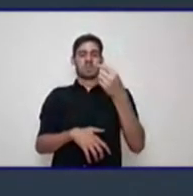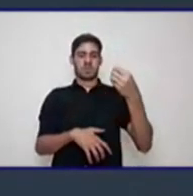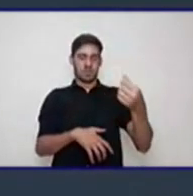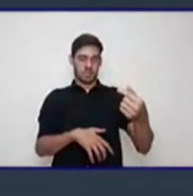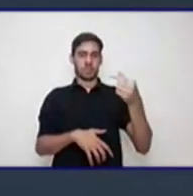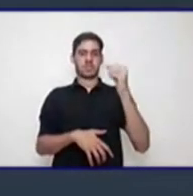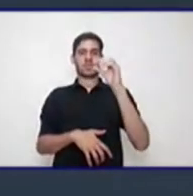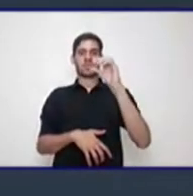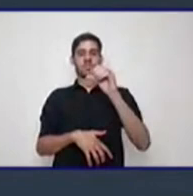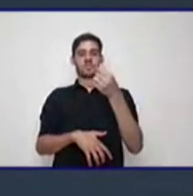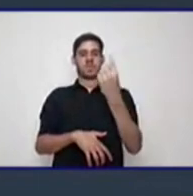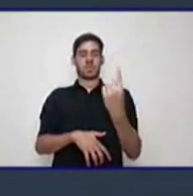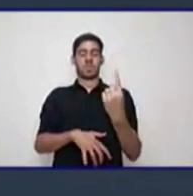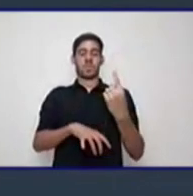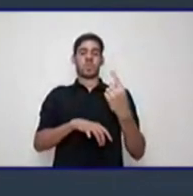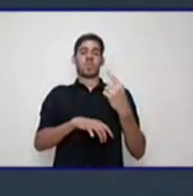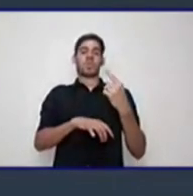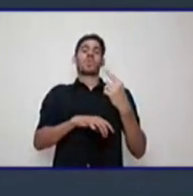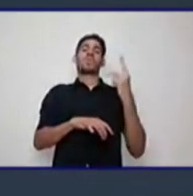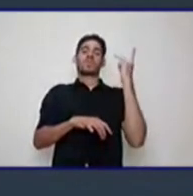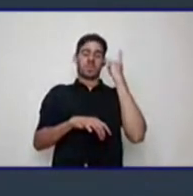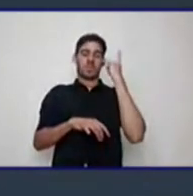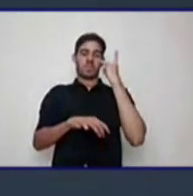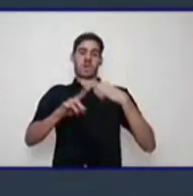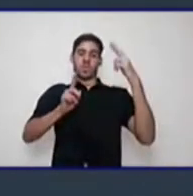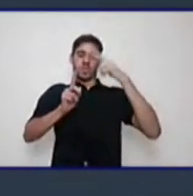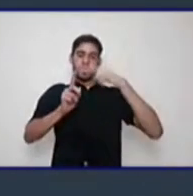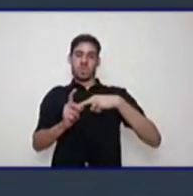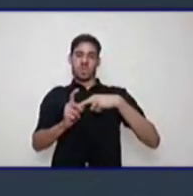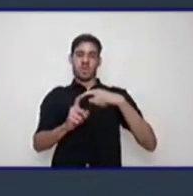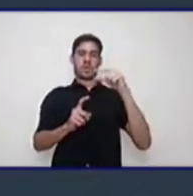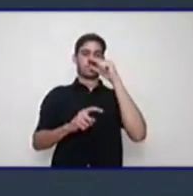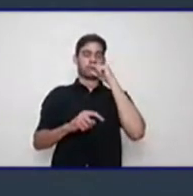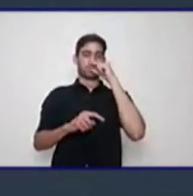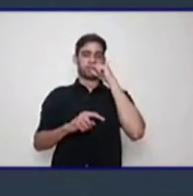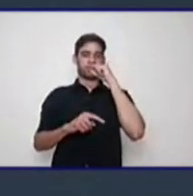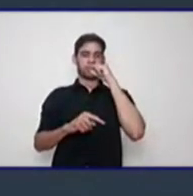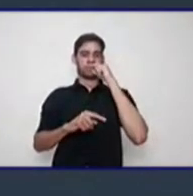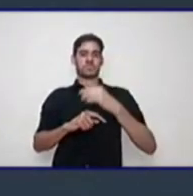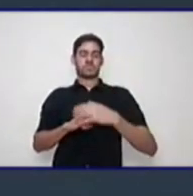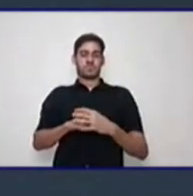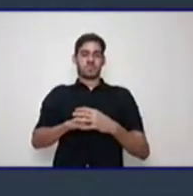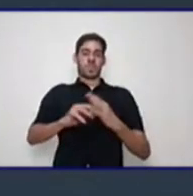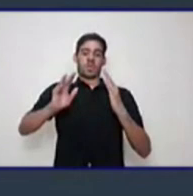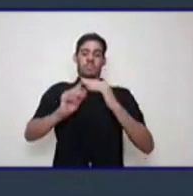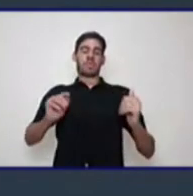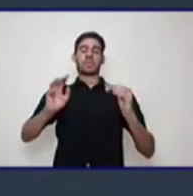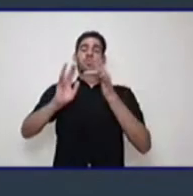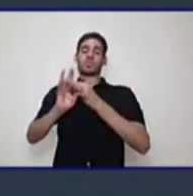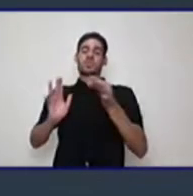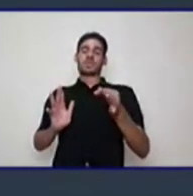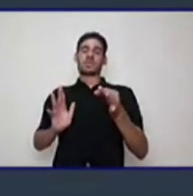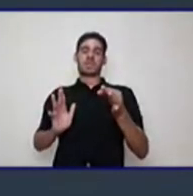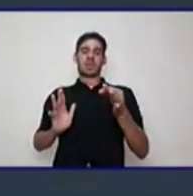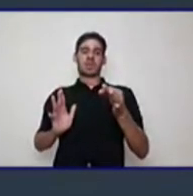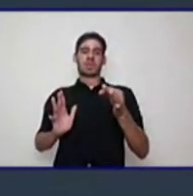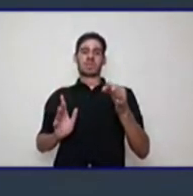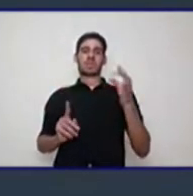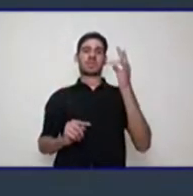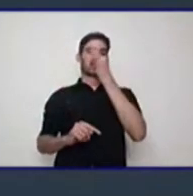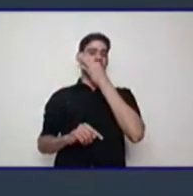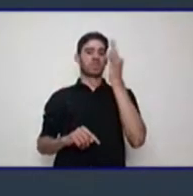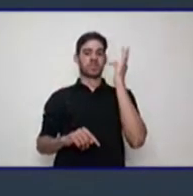0607-96181, originário de São Paulo, da relatoria do ministro Luiz Edson Fachin, com pedido de destaque formulado pelo ministro